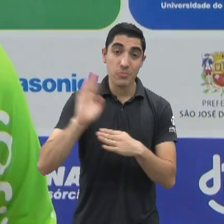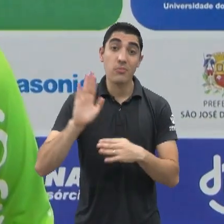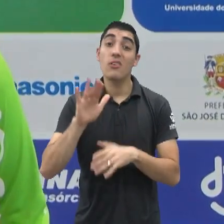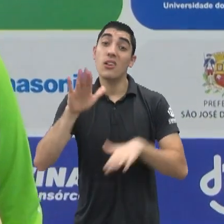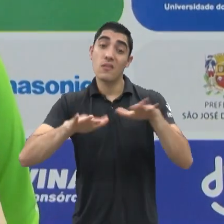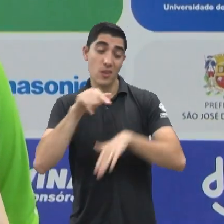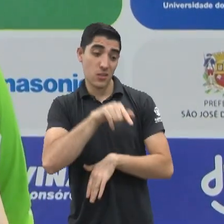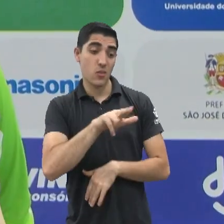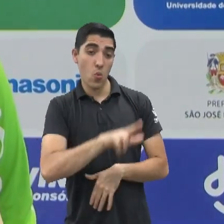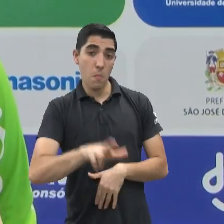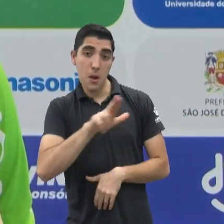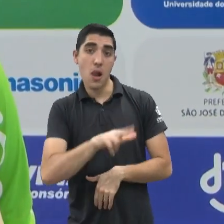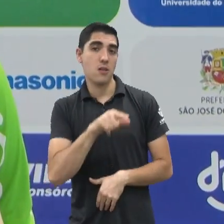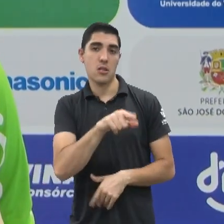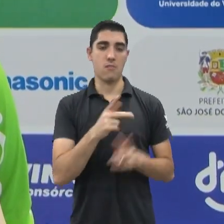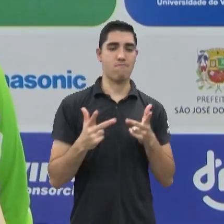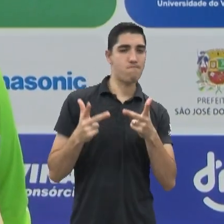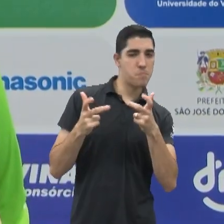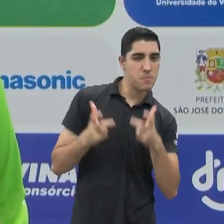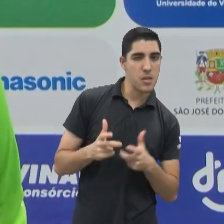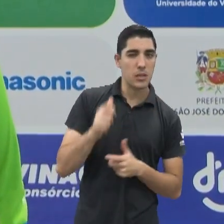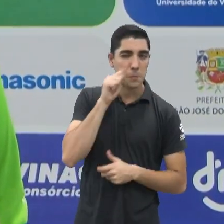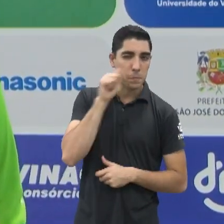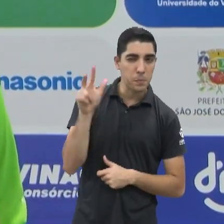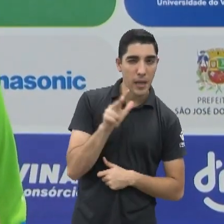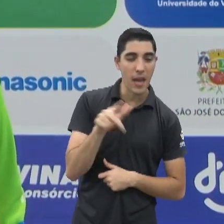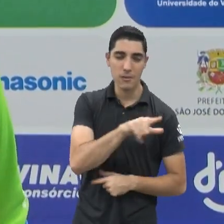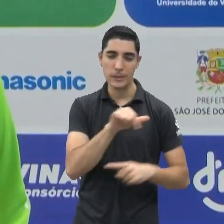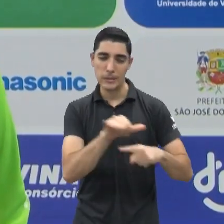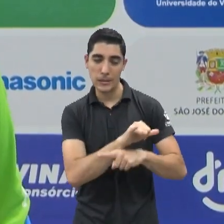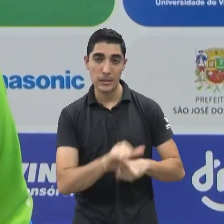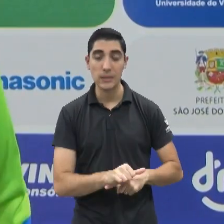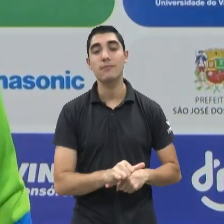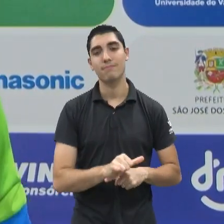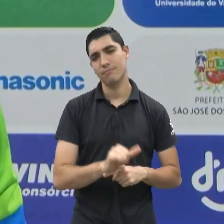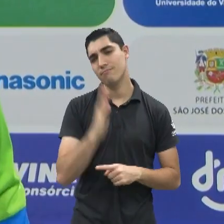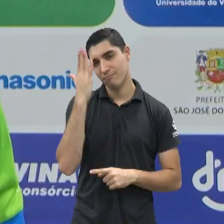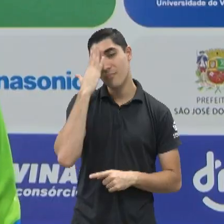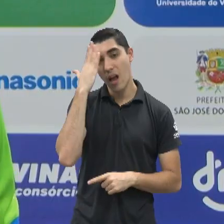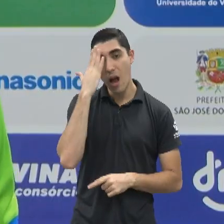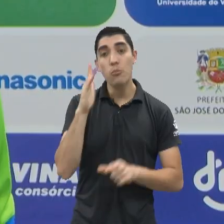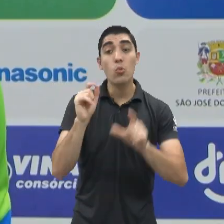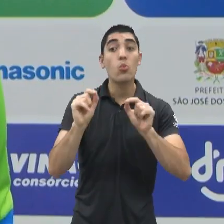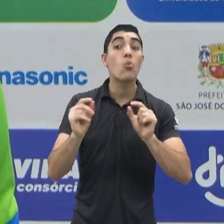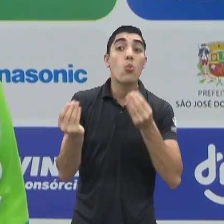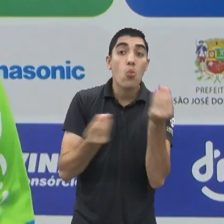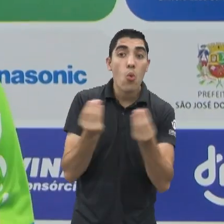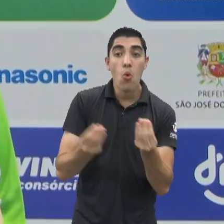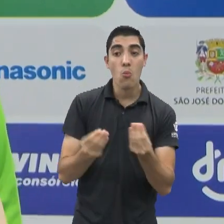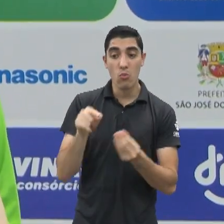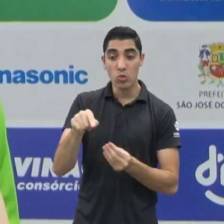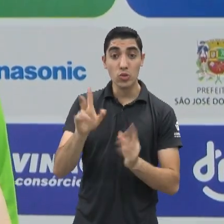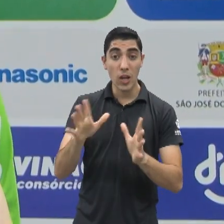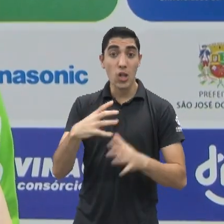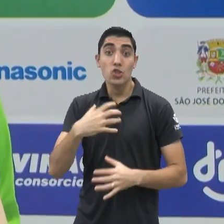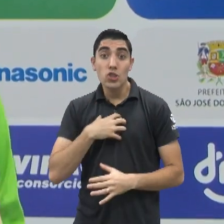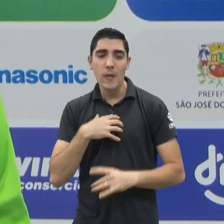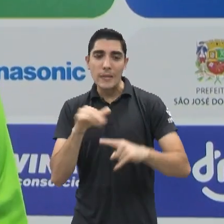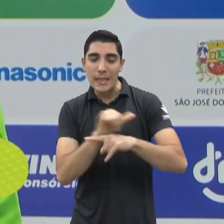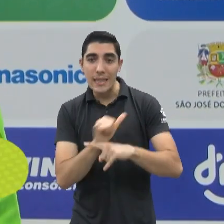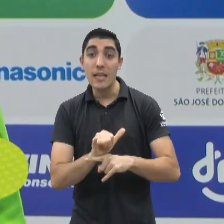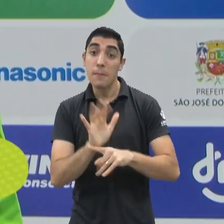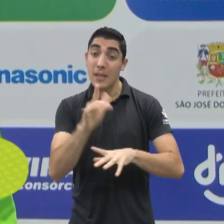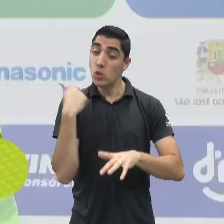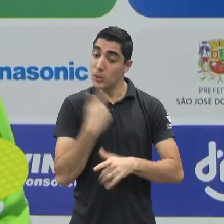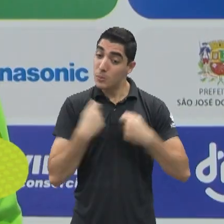de fazer uma boa leitura. A gente tem muito estudo, então a gente sabe praticamente tudo que vai acontecer no jogo. Cabe a gente executar